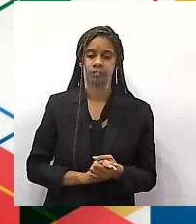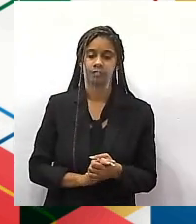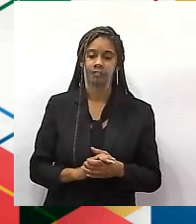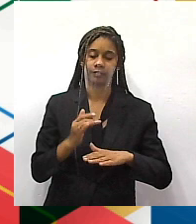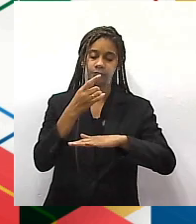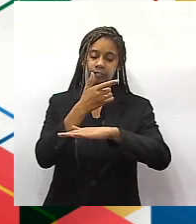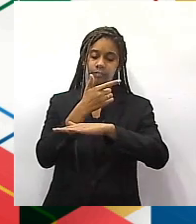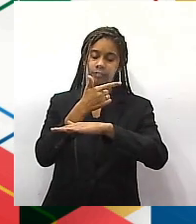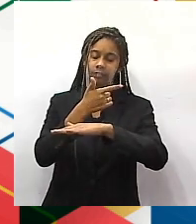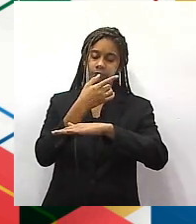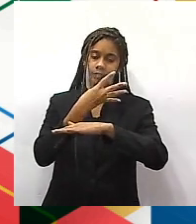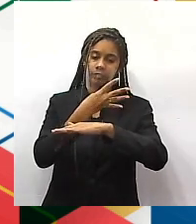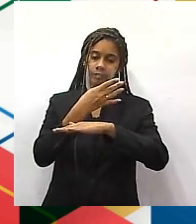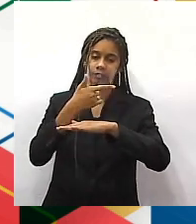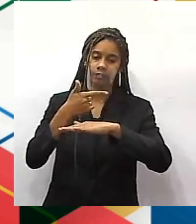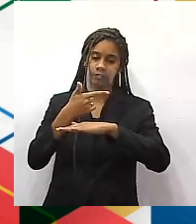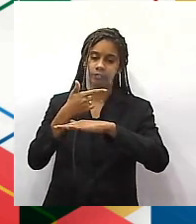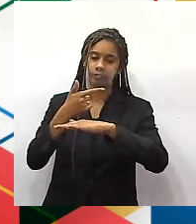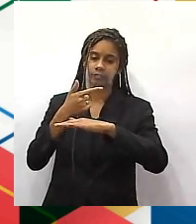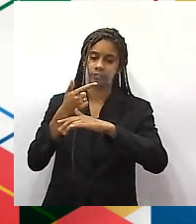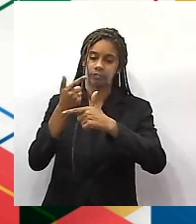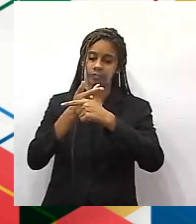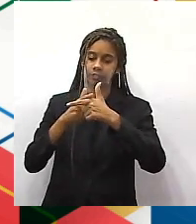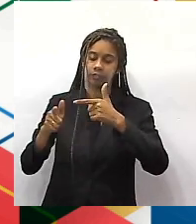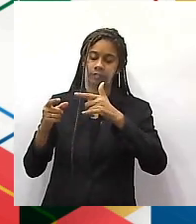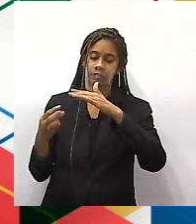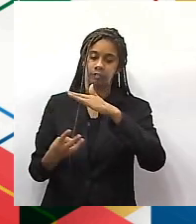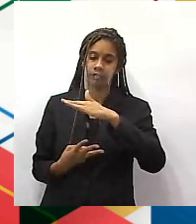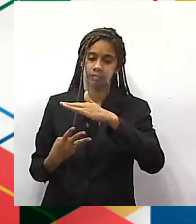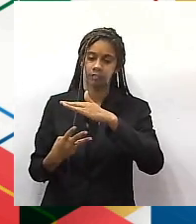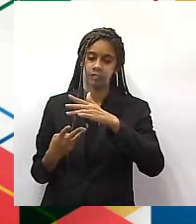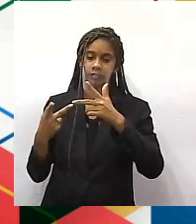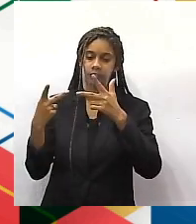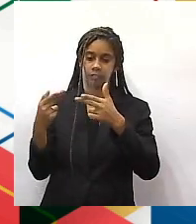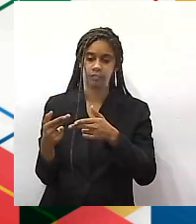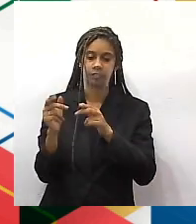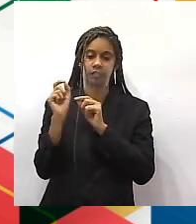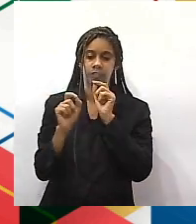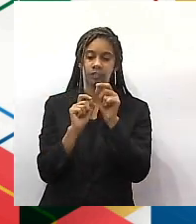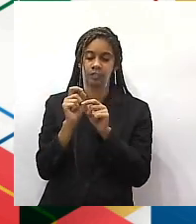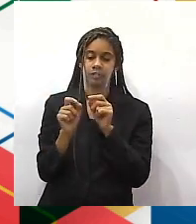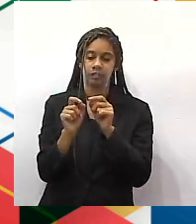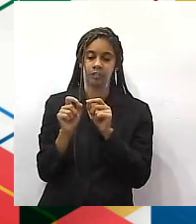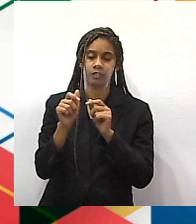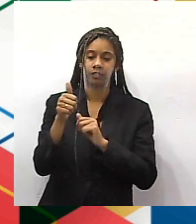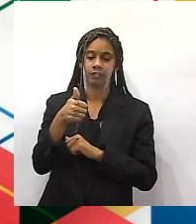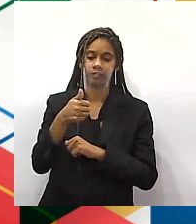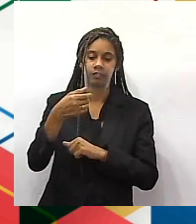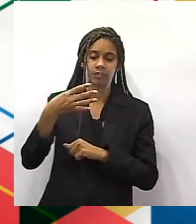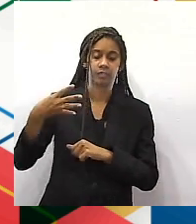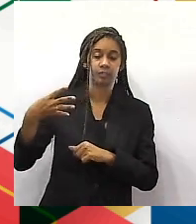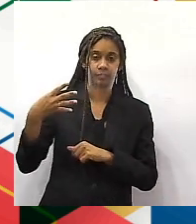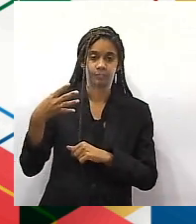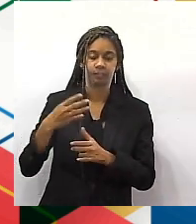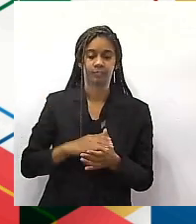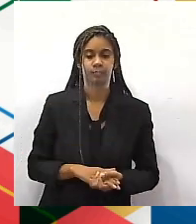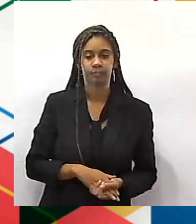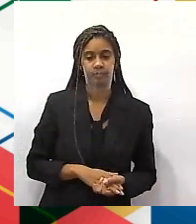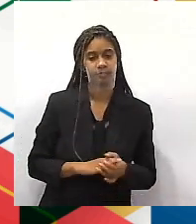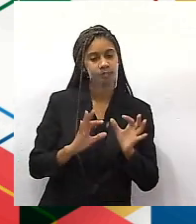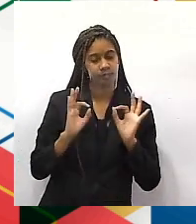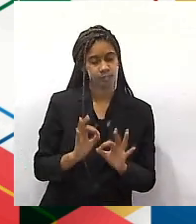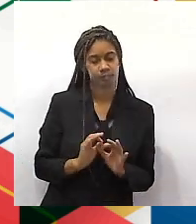42 dividido por 3. E 42 dividido por 3 é igual a 14, não é